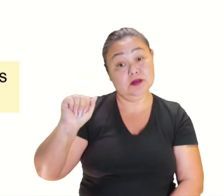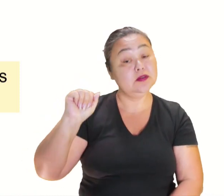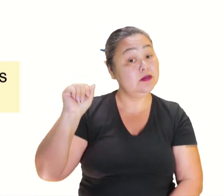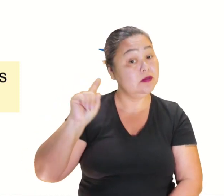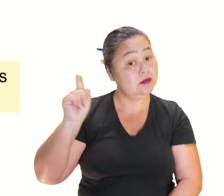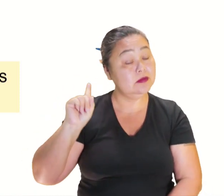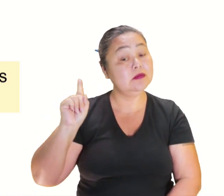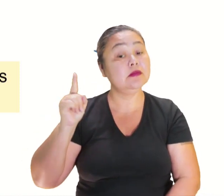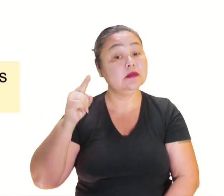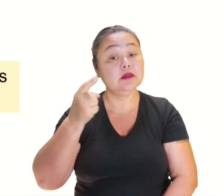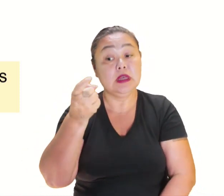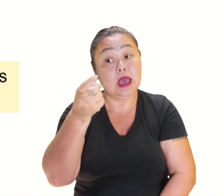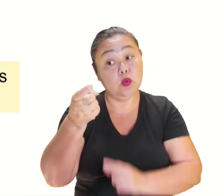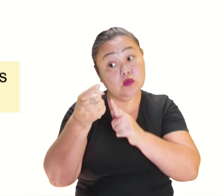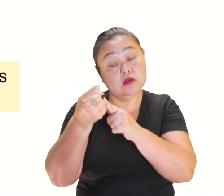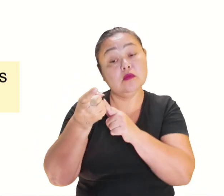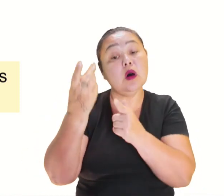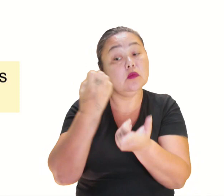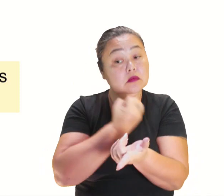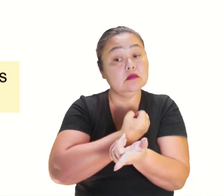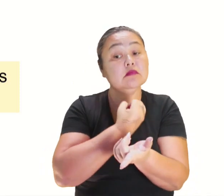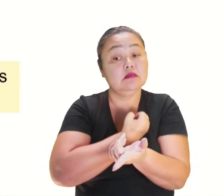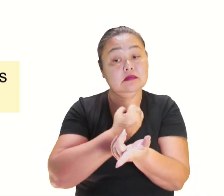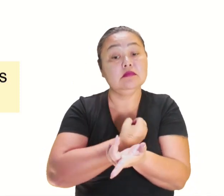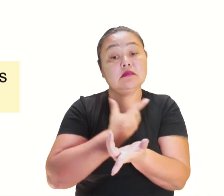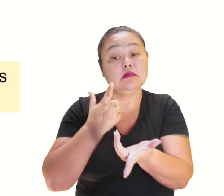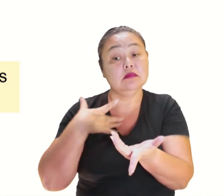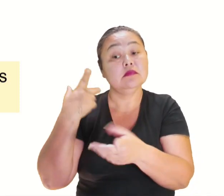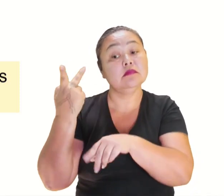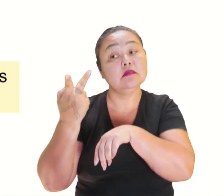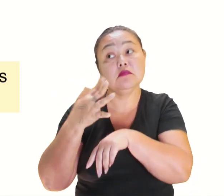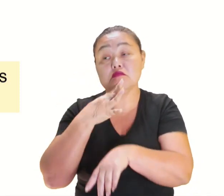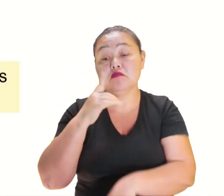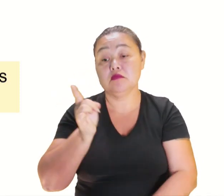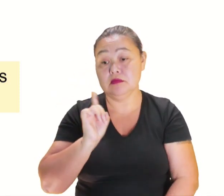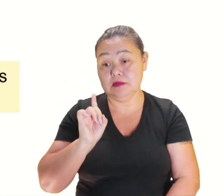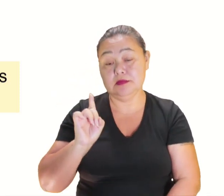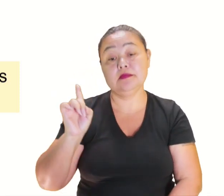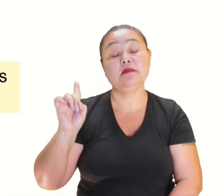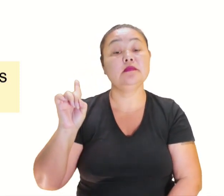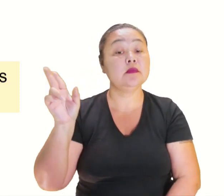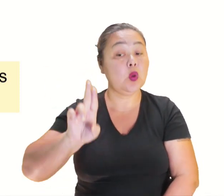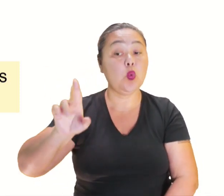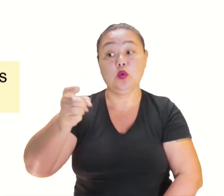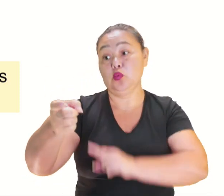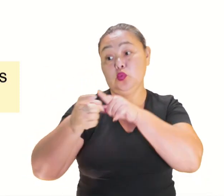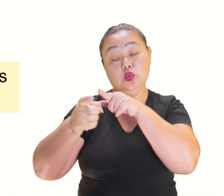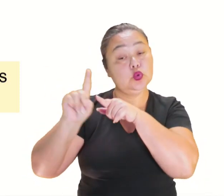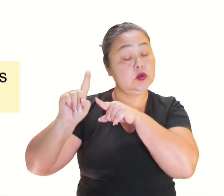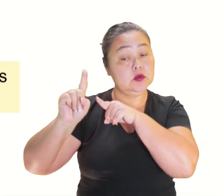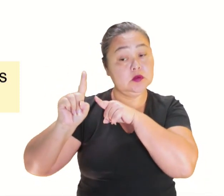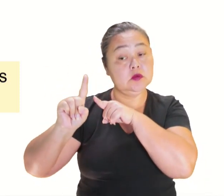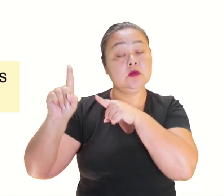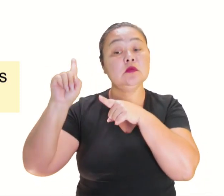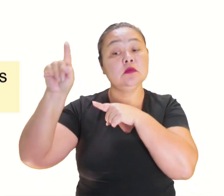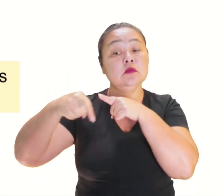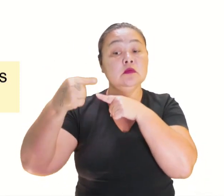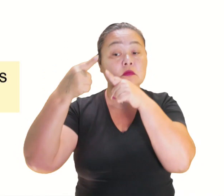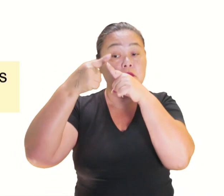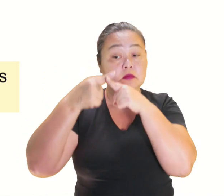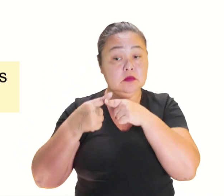ficar. E a gente já pensa que esse x é um valor numérico que a gente ainda desconhece. Então, não usamos mais o x para a operação